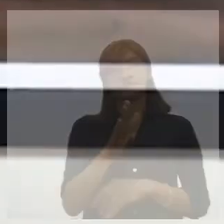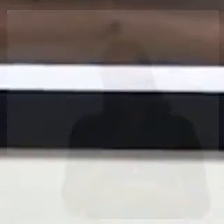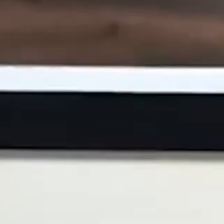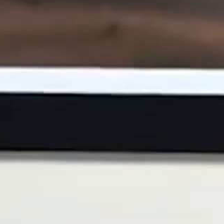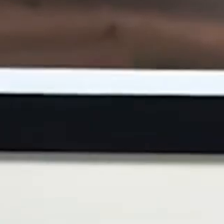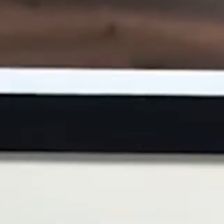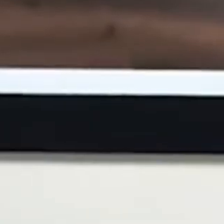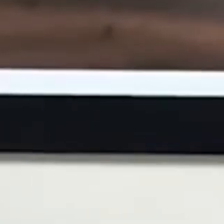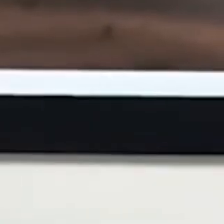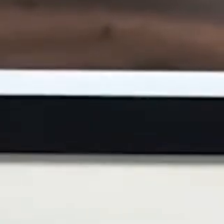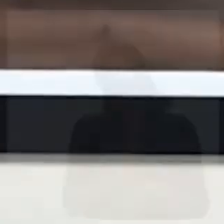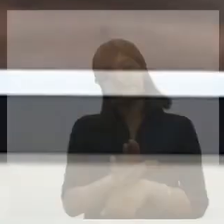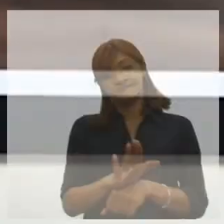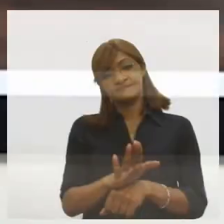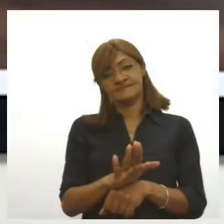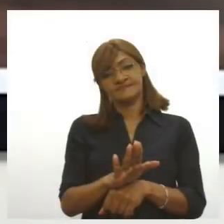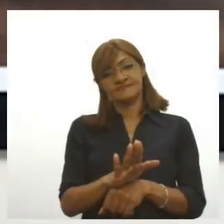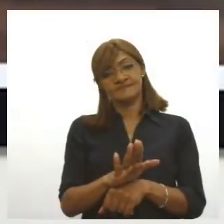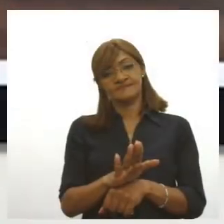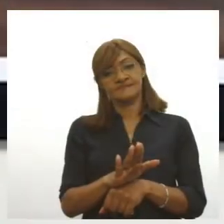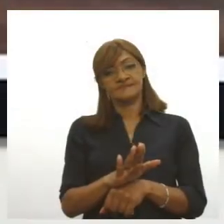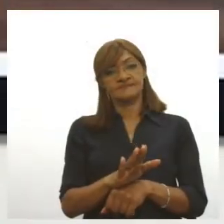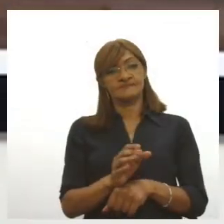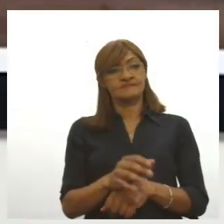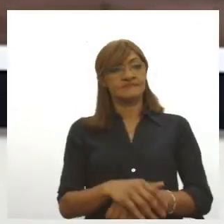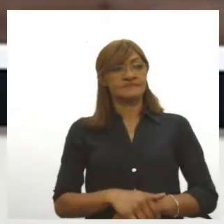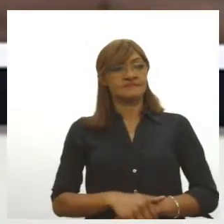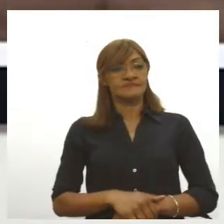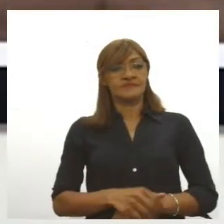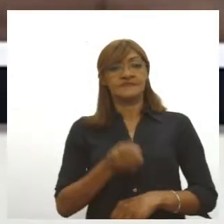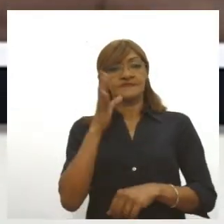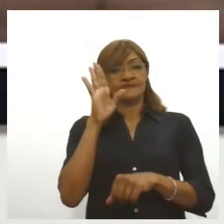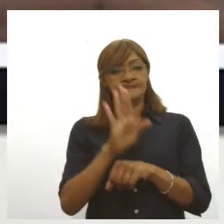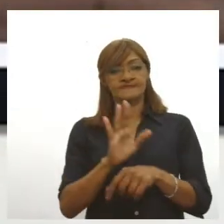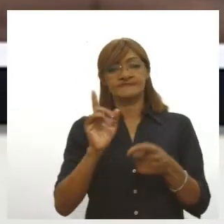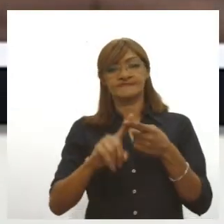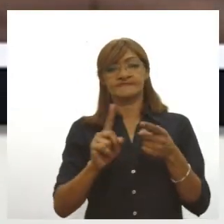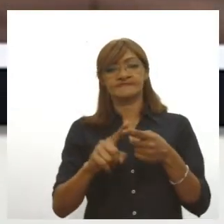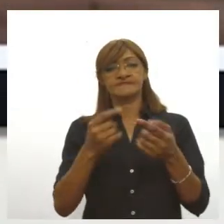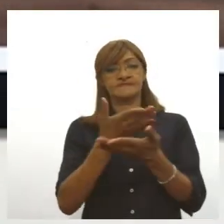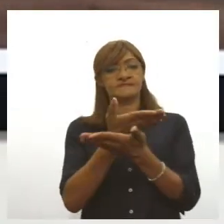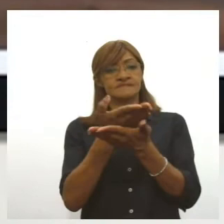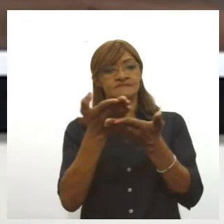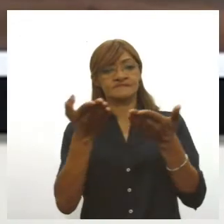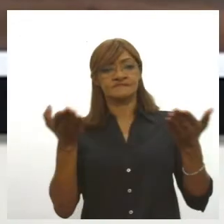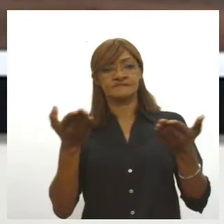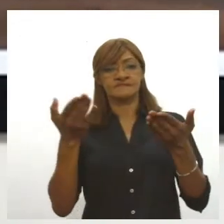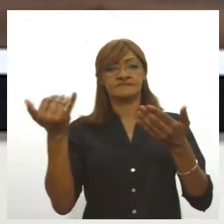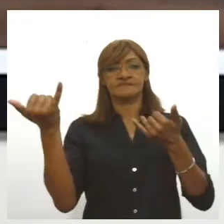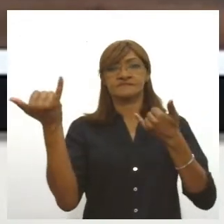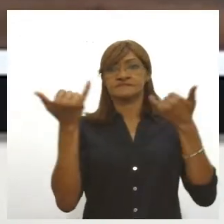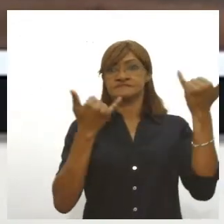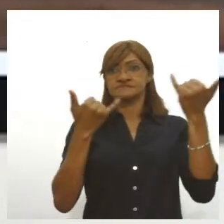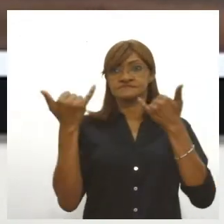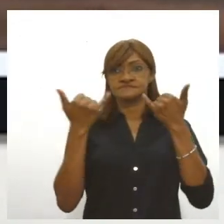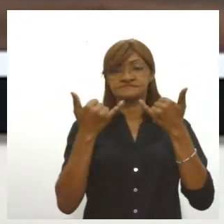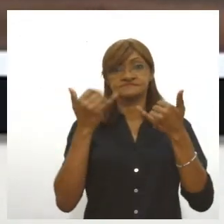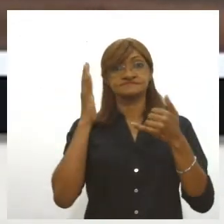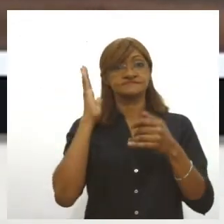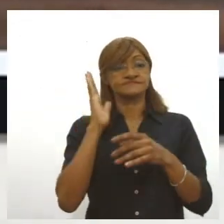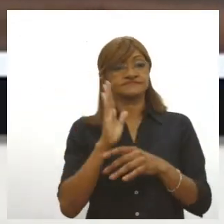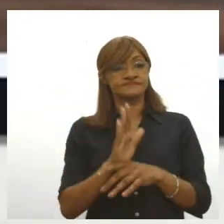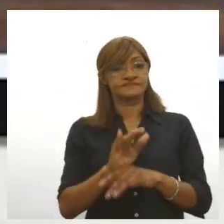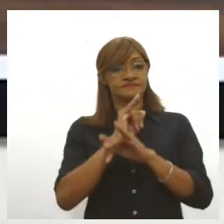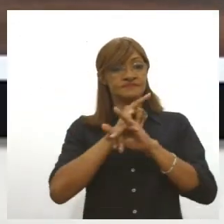Oi, Val, boa tarde também para você que está assistindo o Alesi Notícia. Tô passando por aqui para lembrar que